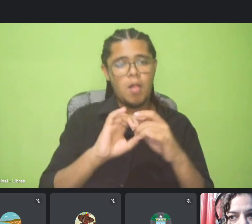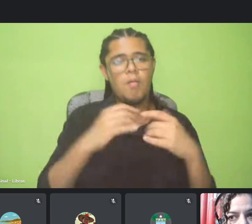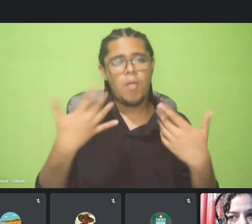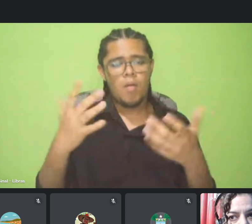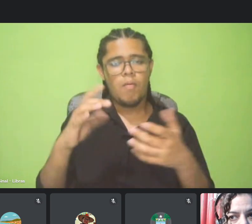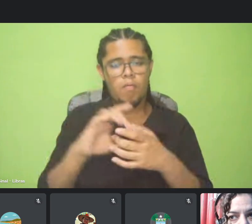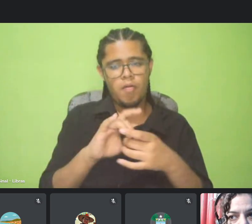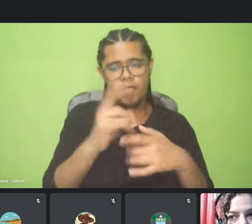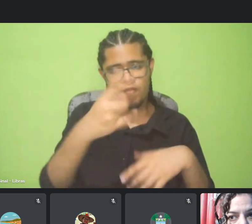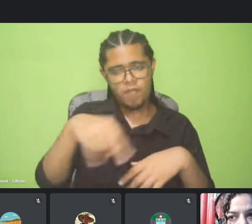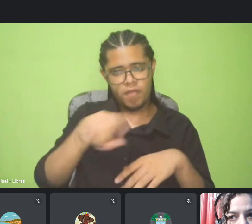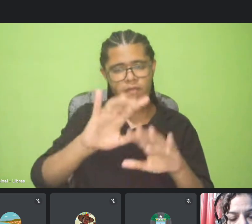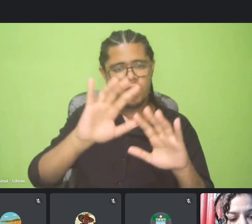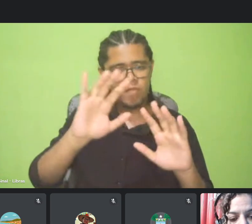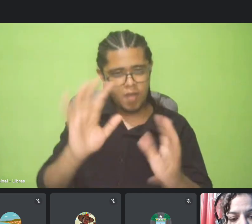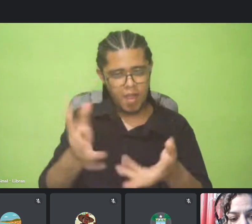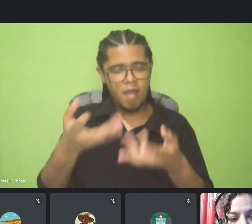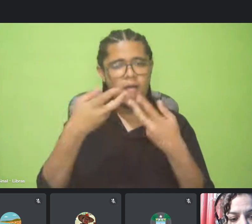não falou.